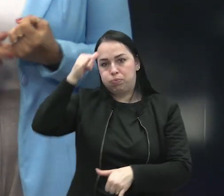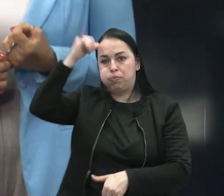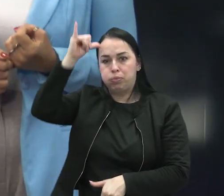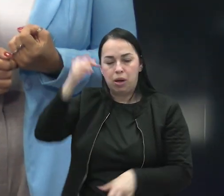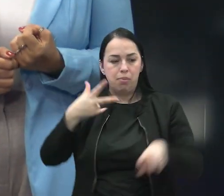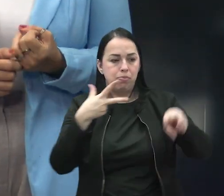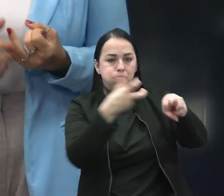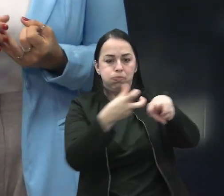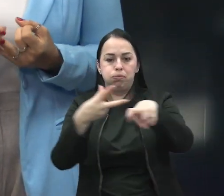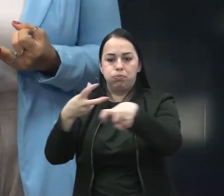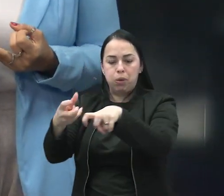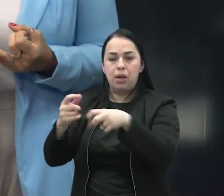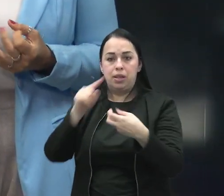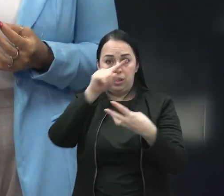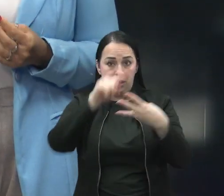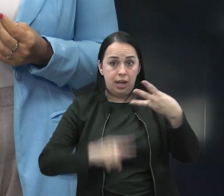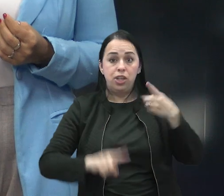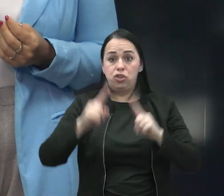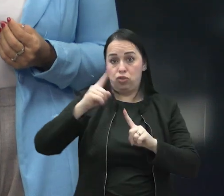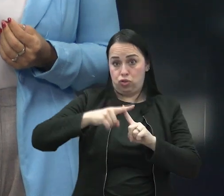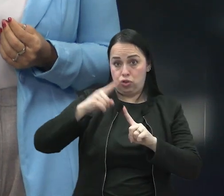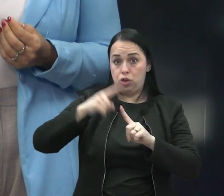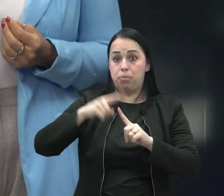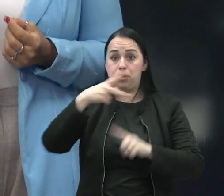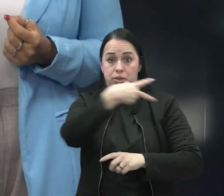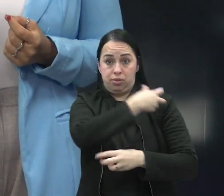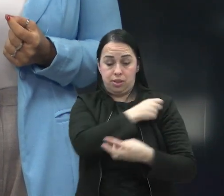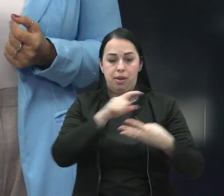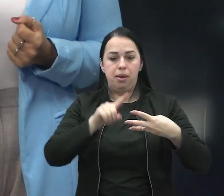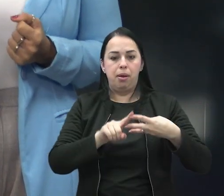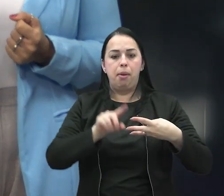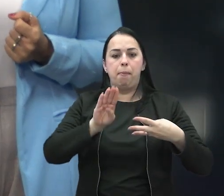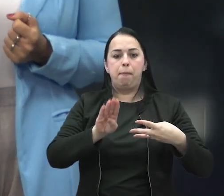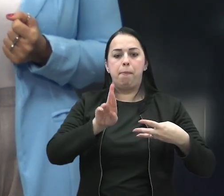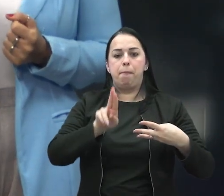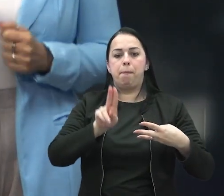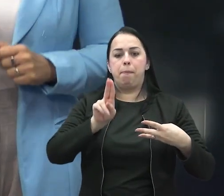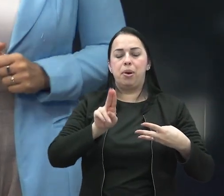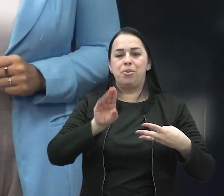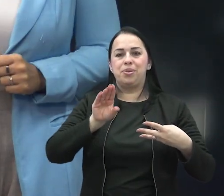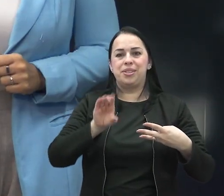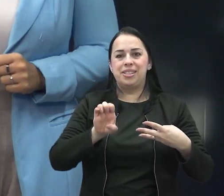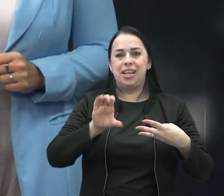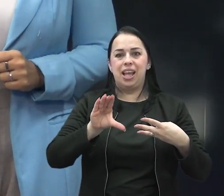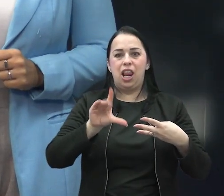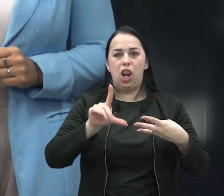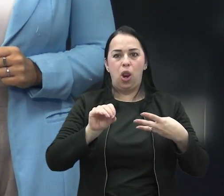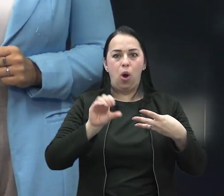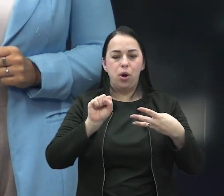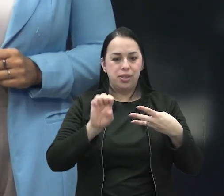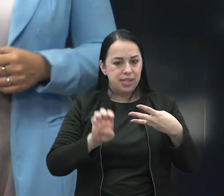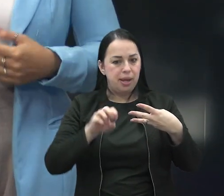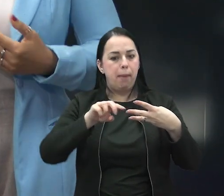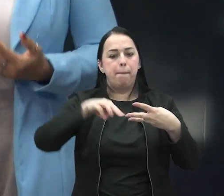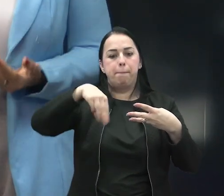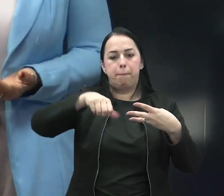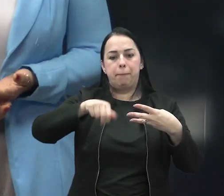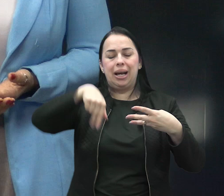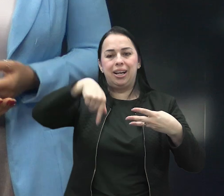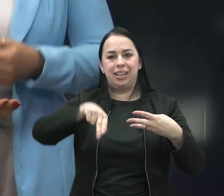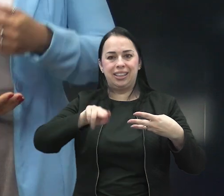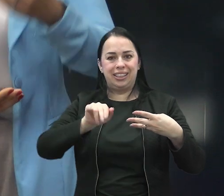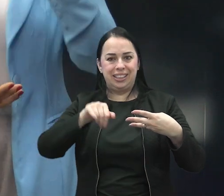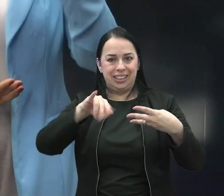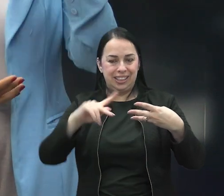a brucelose, manquinha e raiva. As doses são aplicadas diretamente nas propriedades. Os